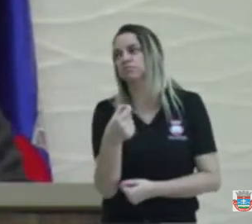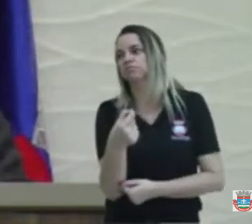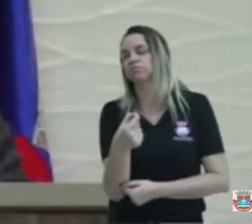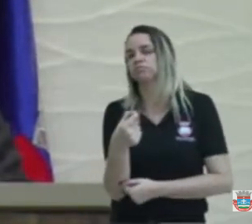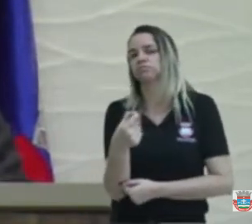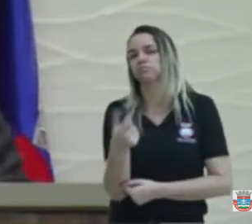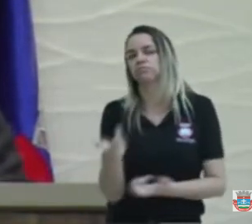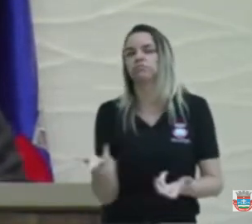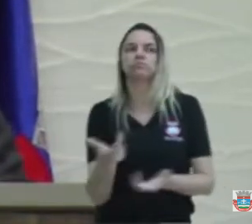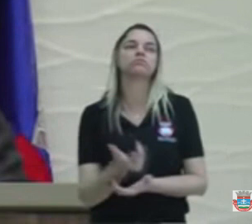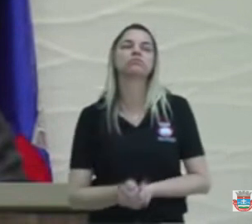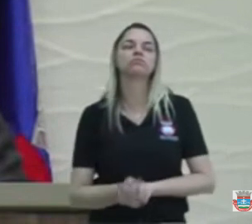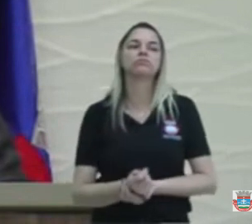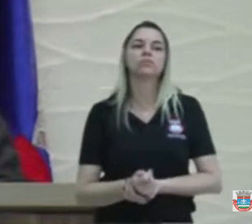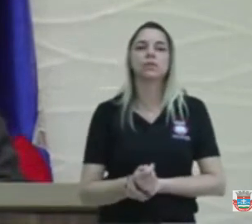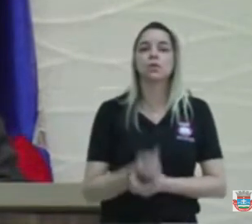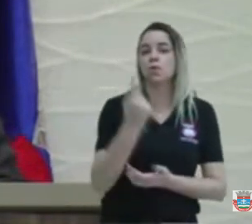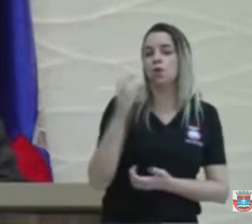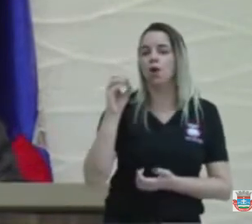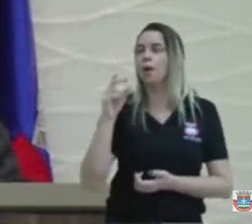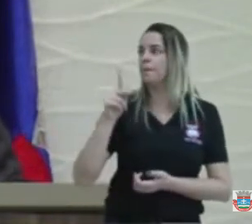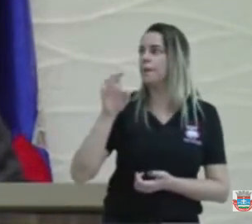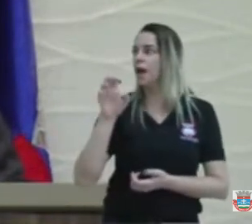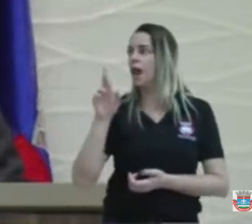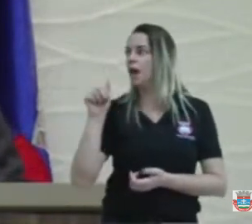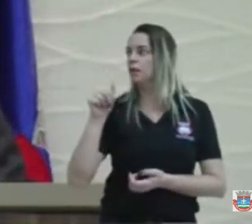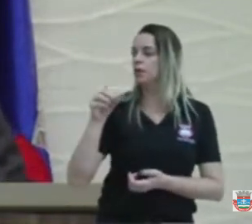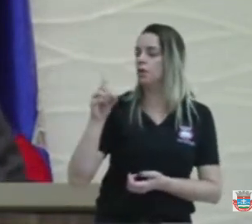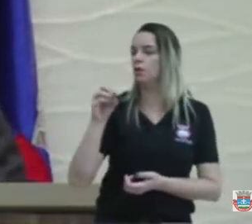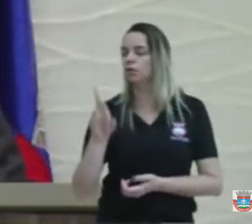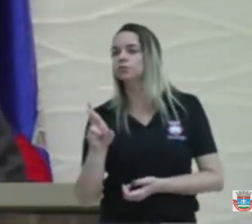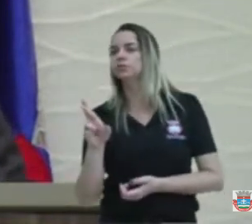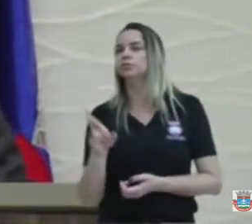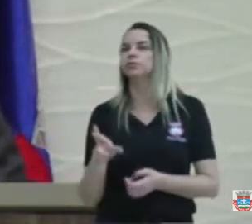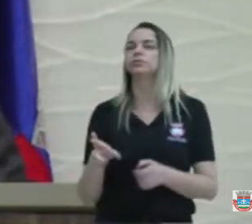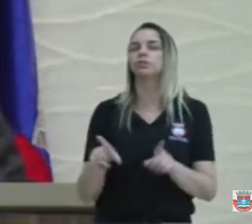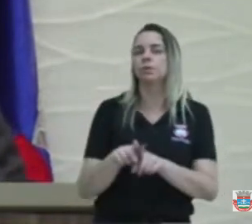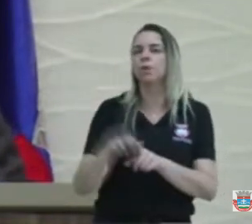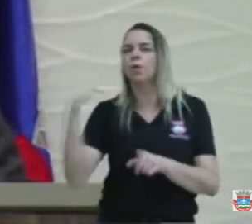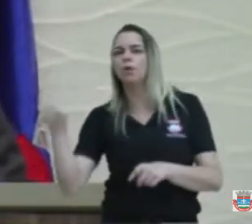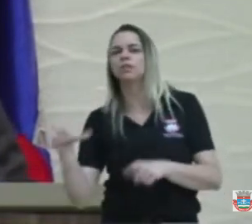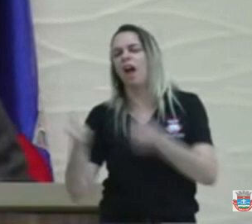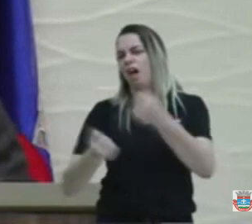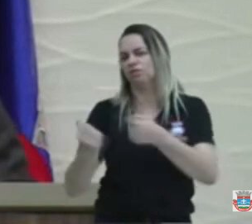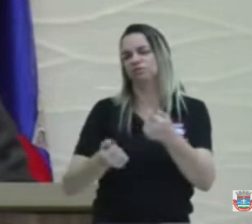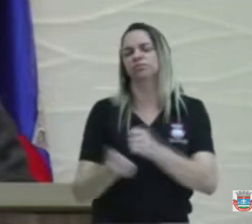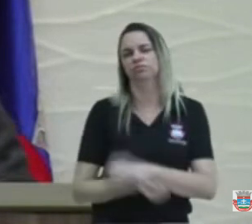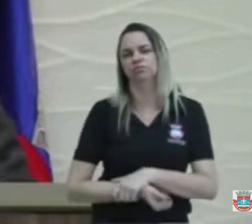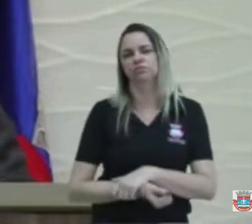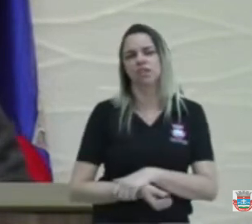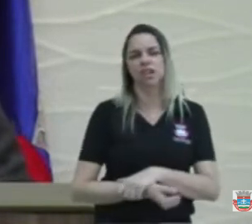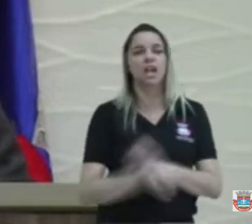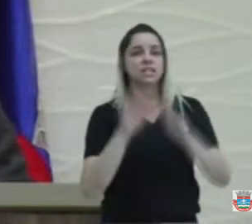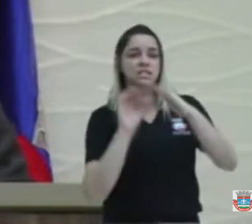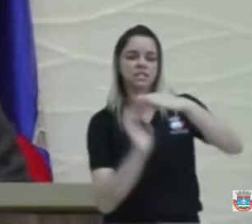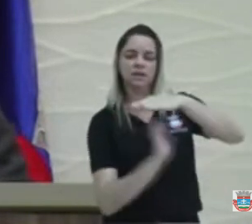com operador, com diesel e com trator do empresário Zé Almeida, sem ter obrigação